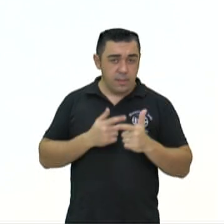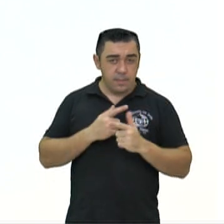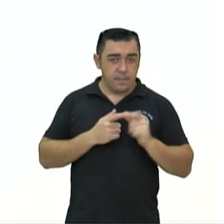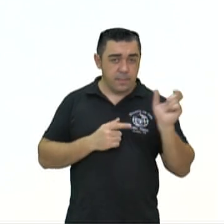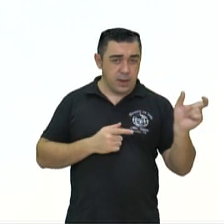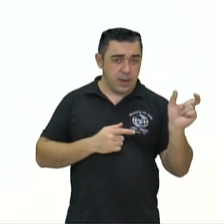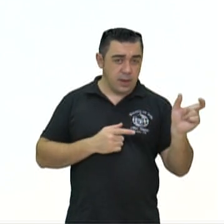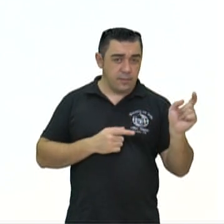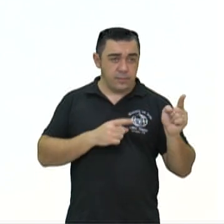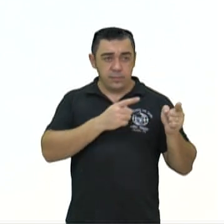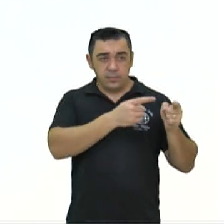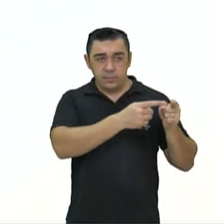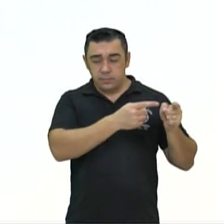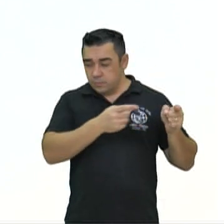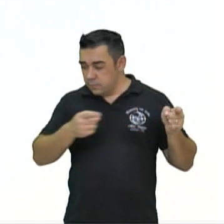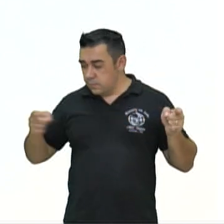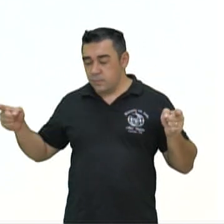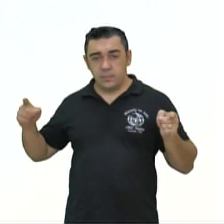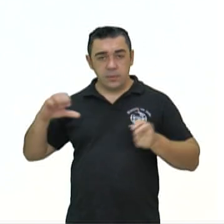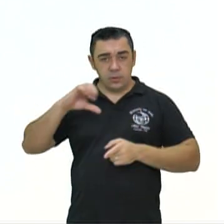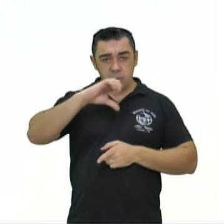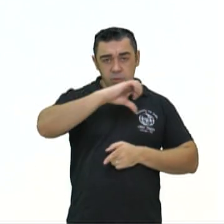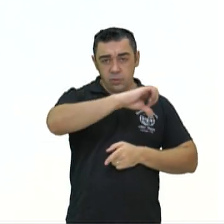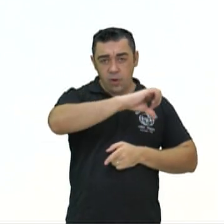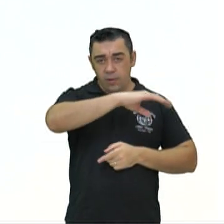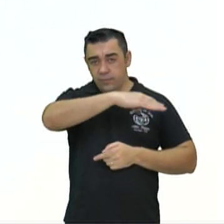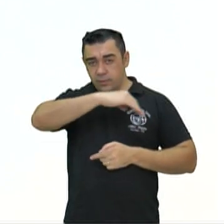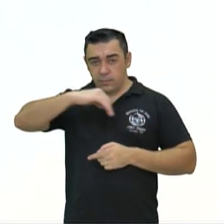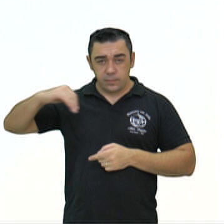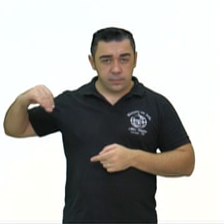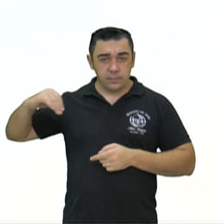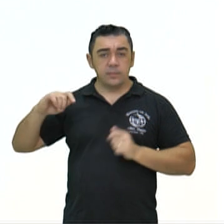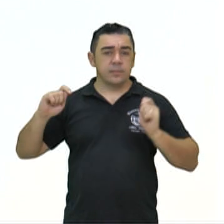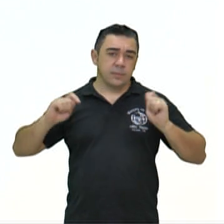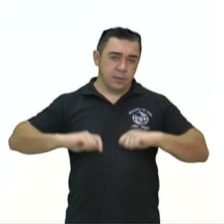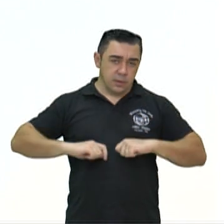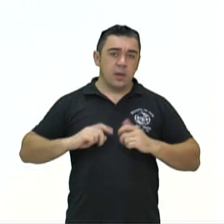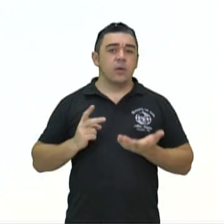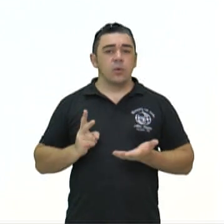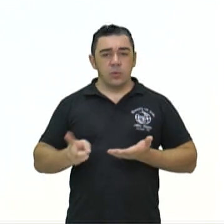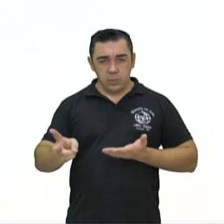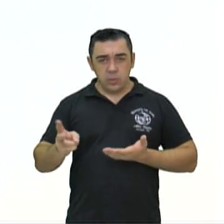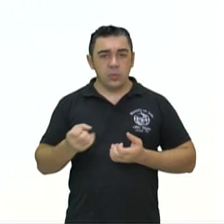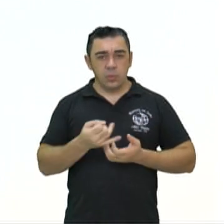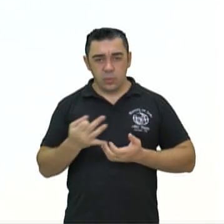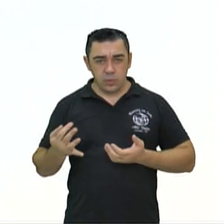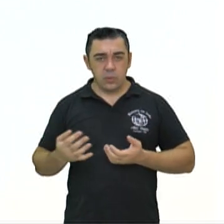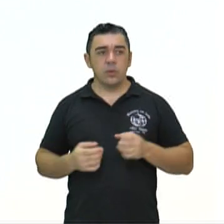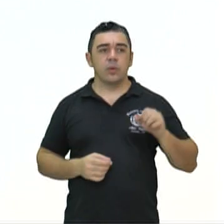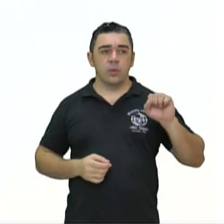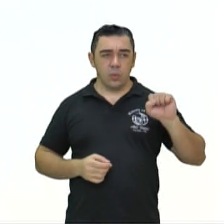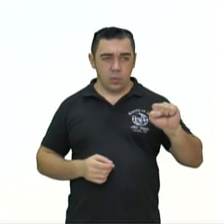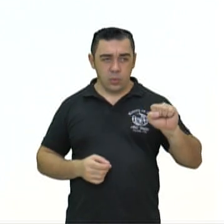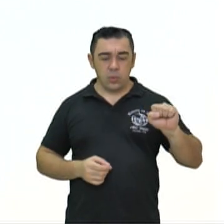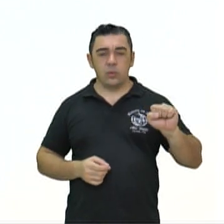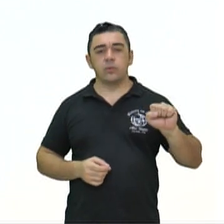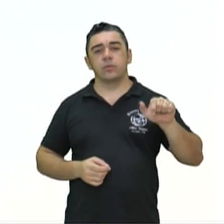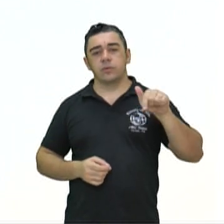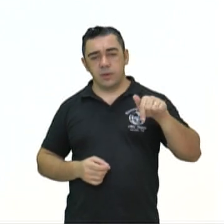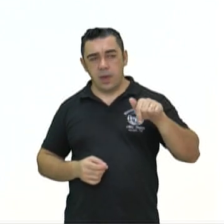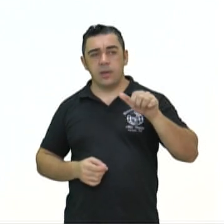aqui, são 9 palavras a palavra conquista, então vai me restar 8. E